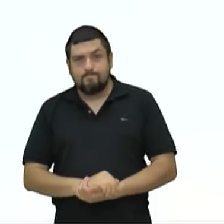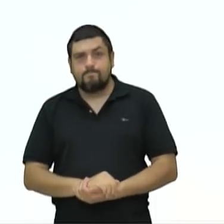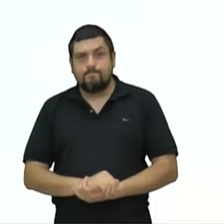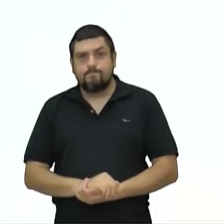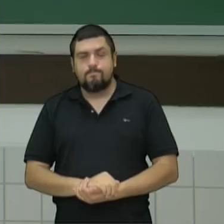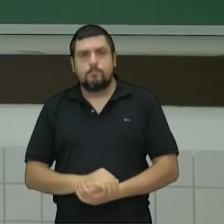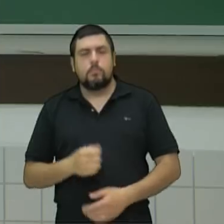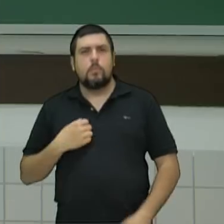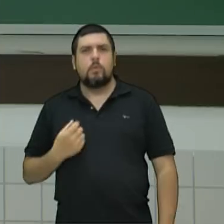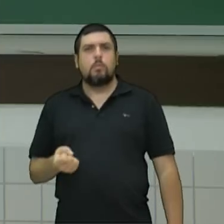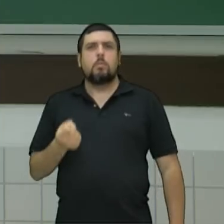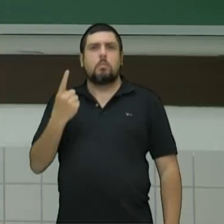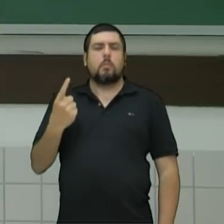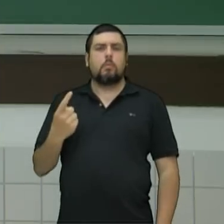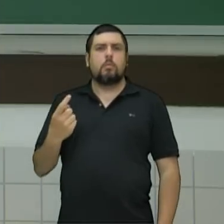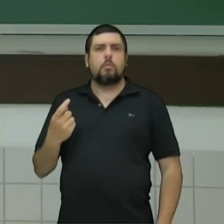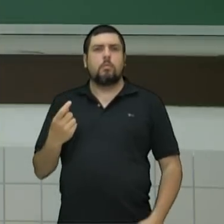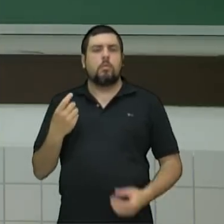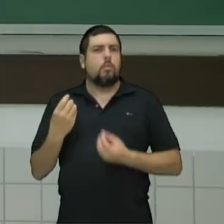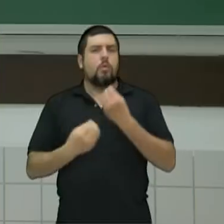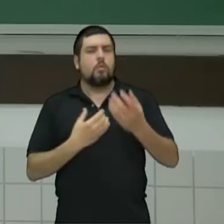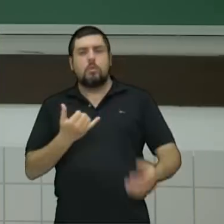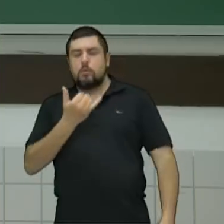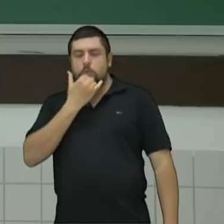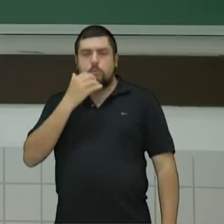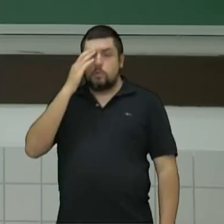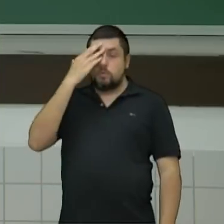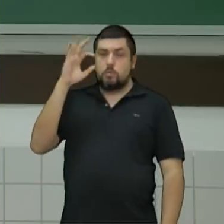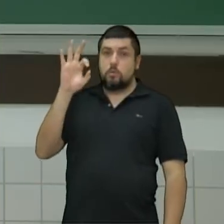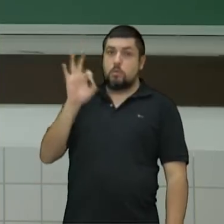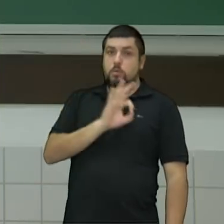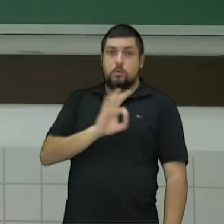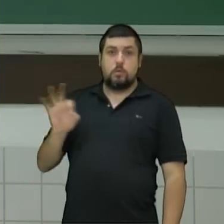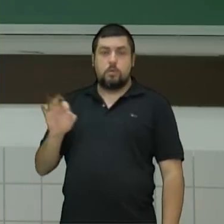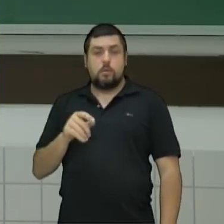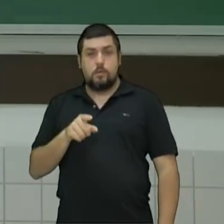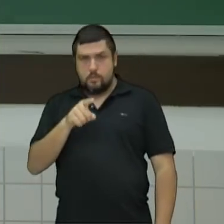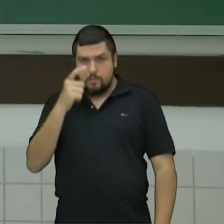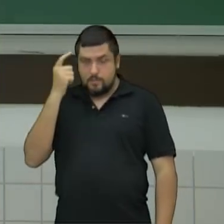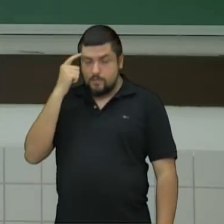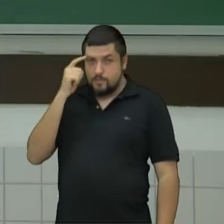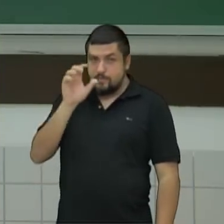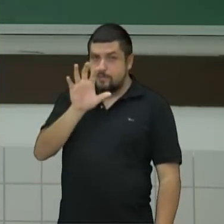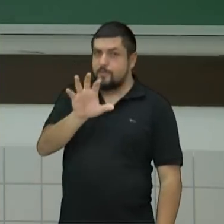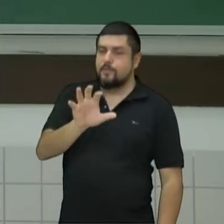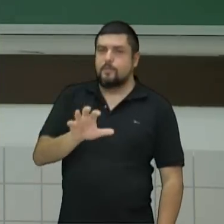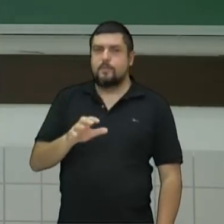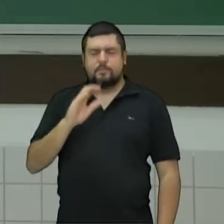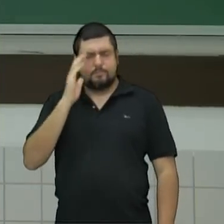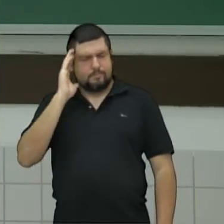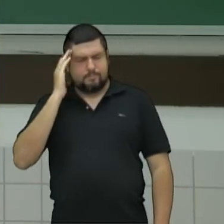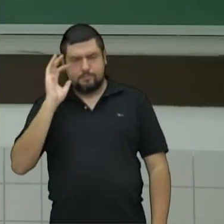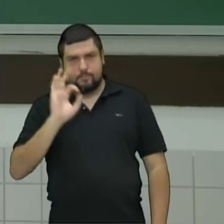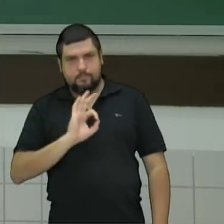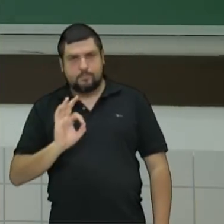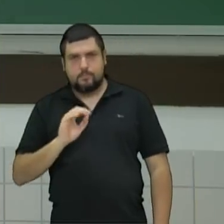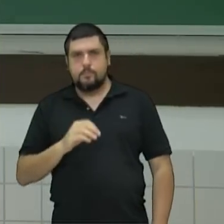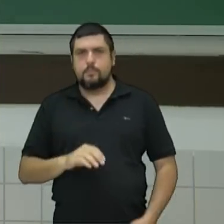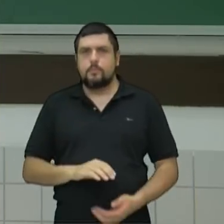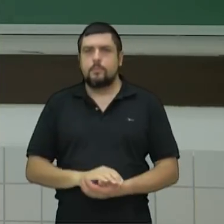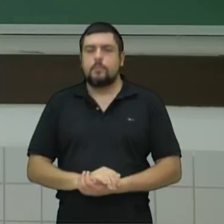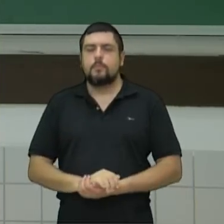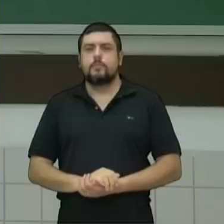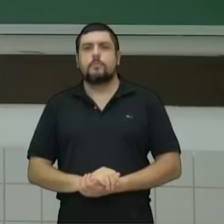Poxa vida, como assim? Não entendi mais nada, professor. Não estou entendendo nada. Eu com certeza deve estar pensando nisso. Não estou entendendo nada. Eu vou explicar para